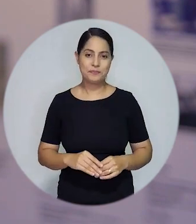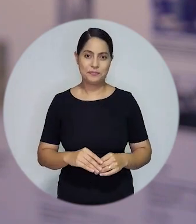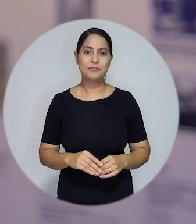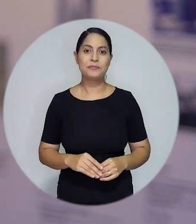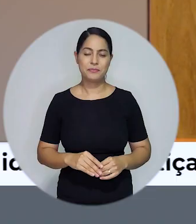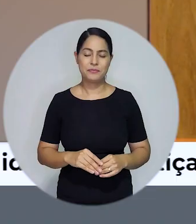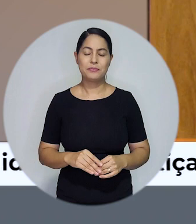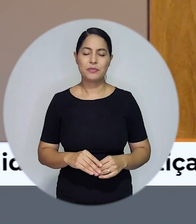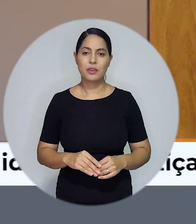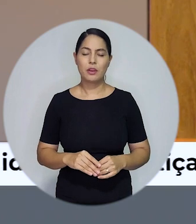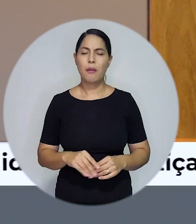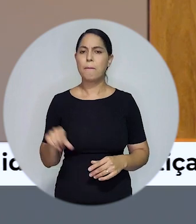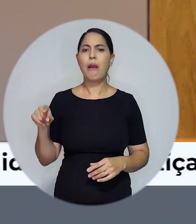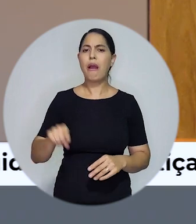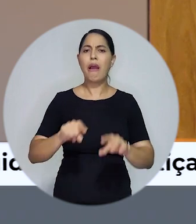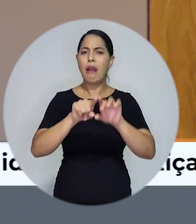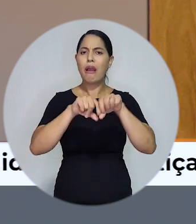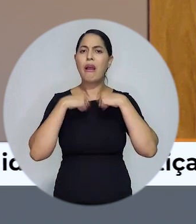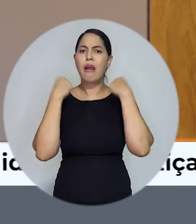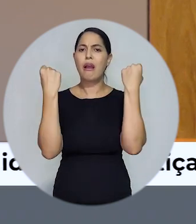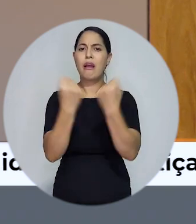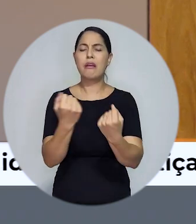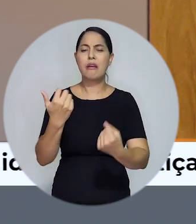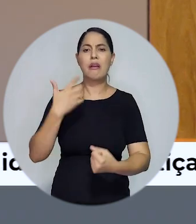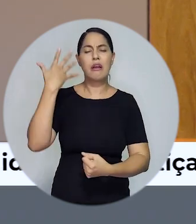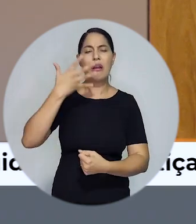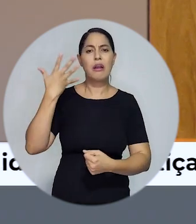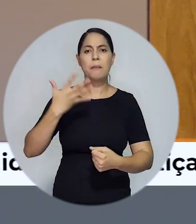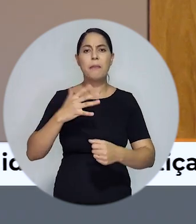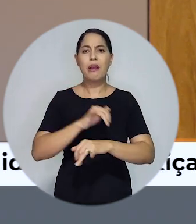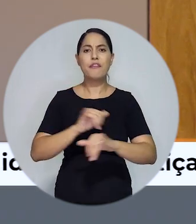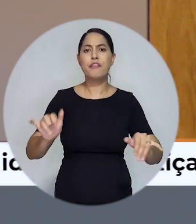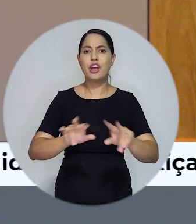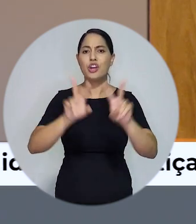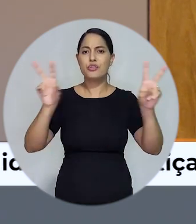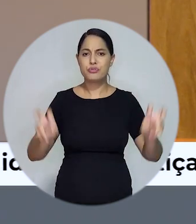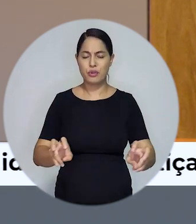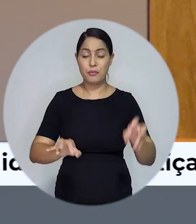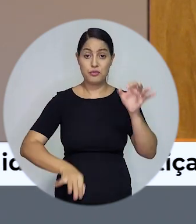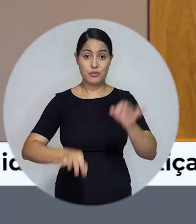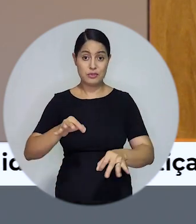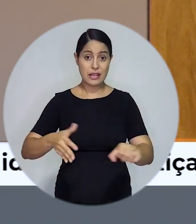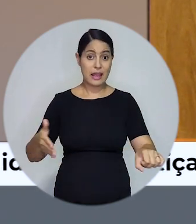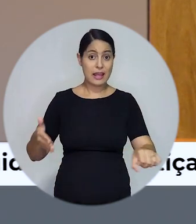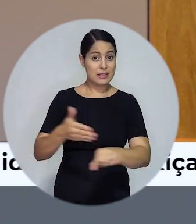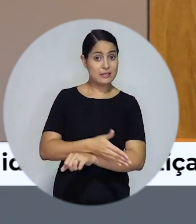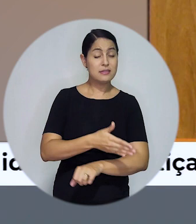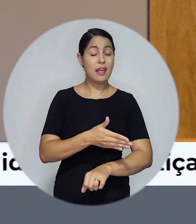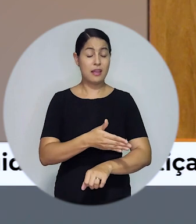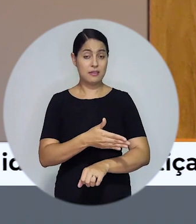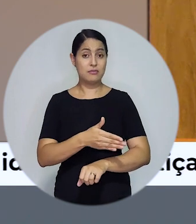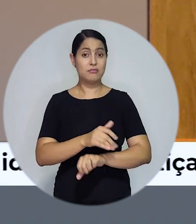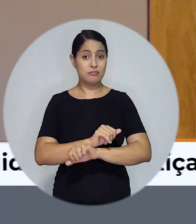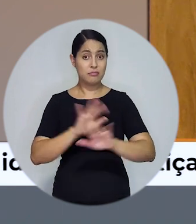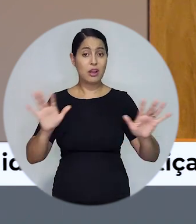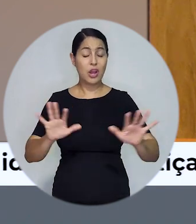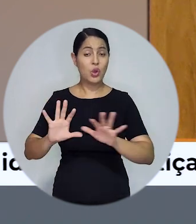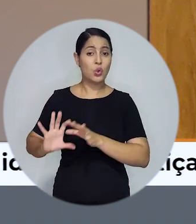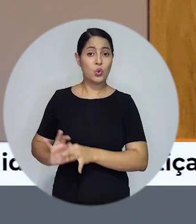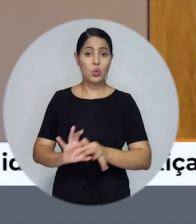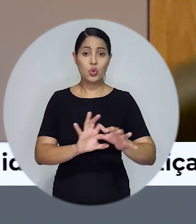advocacia brasileira. É uma forma de objetivar um problema que diz respeito ao acesso ao